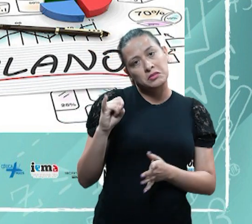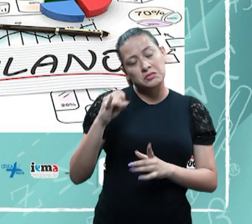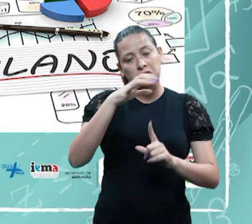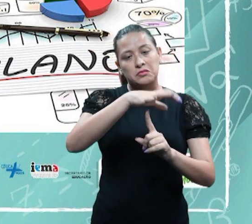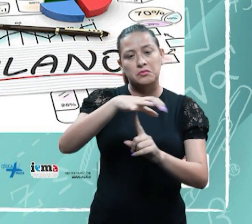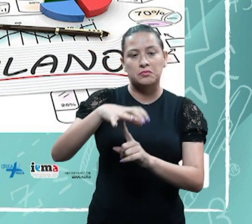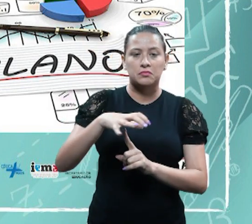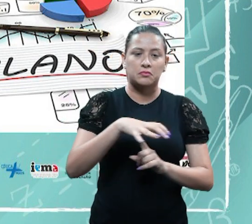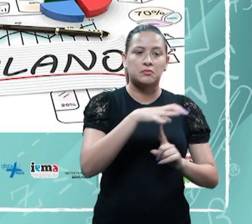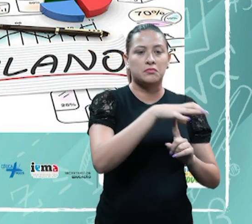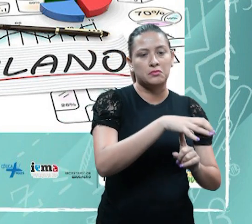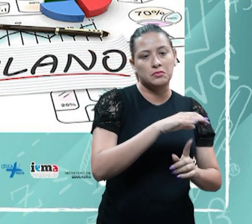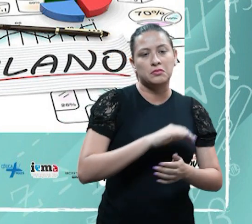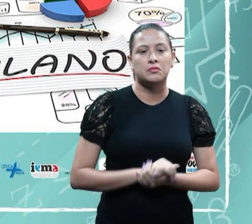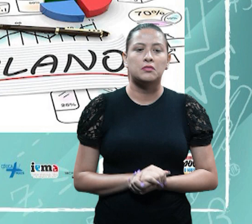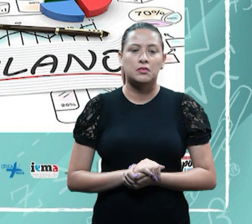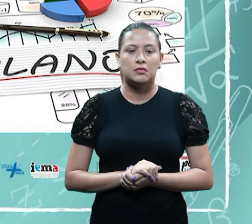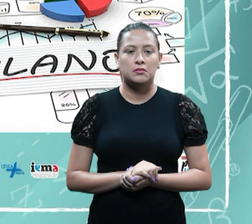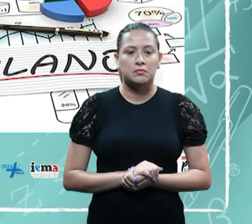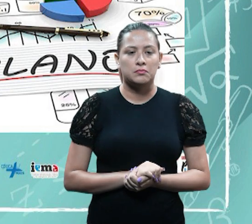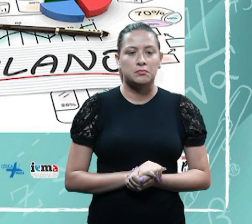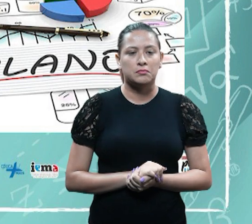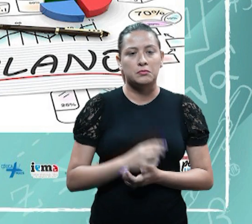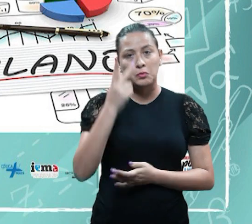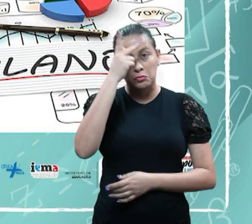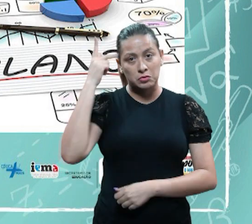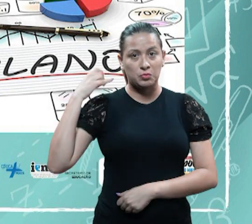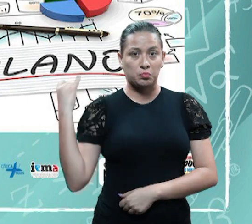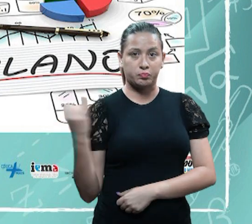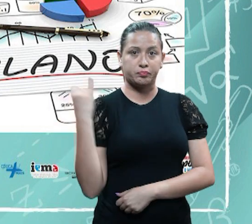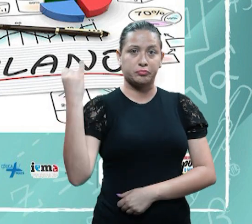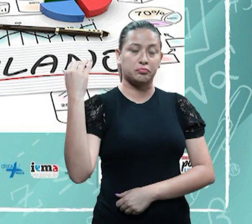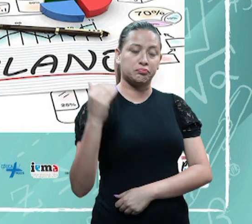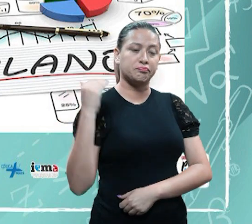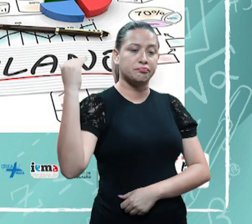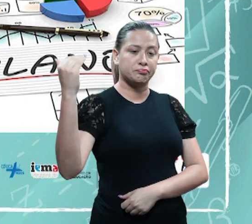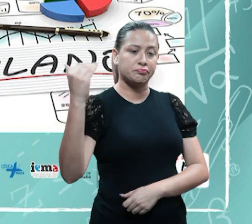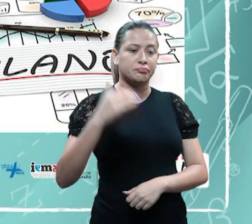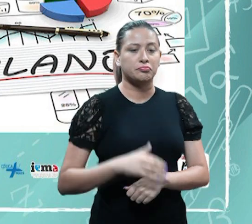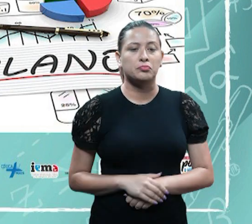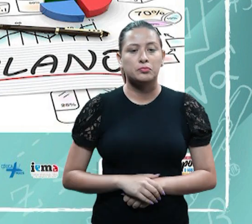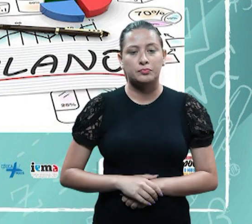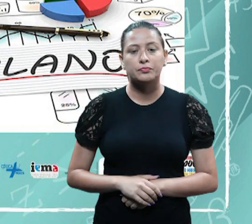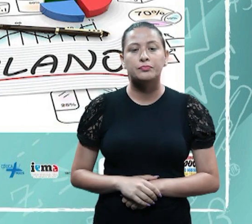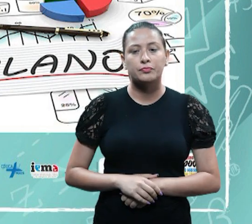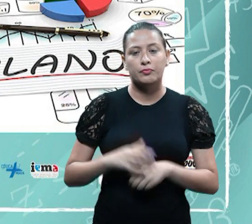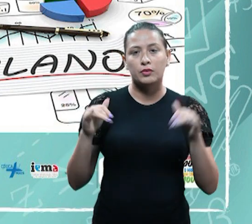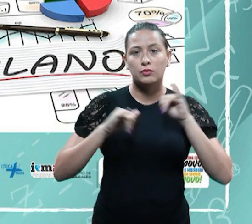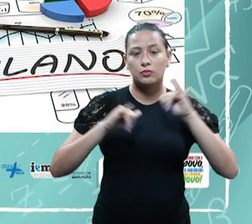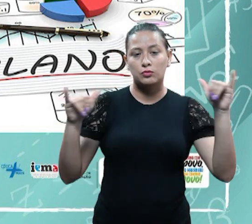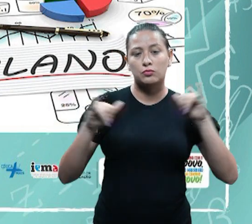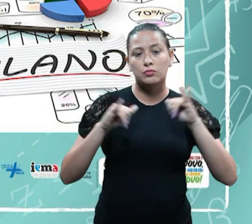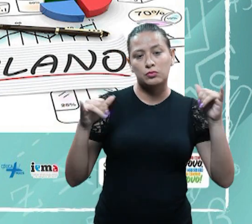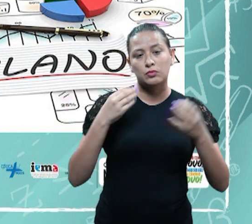especiais, autoridades, quem está de autoridade a gente tem que conhecer bem, veículo de